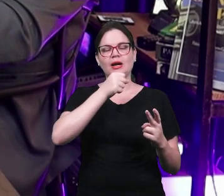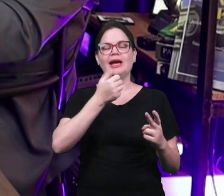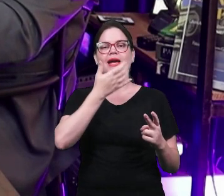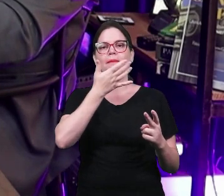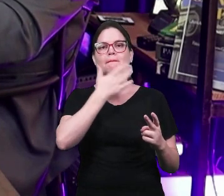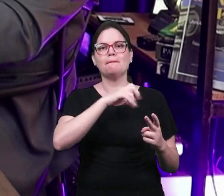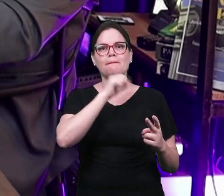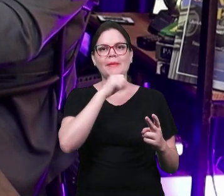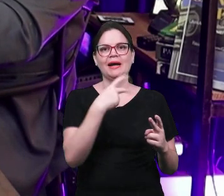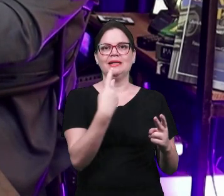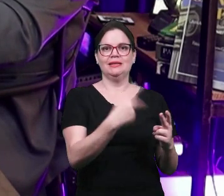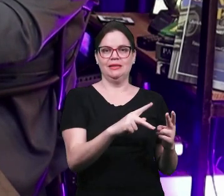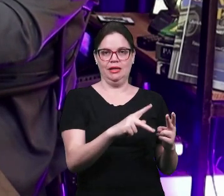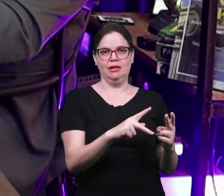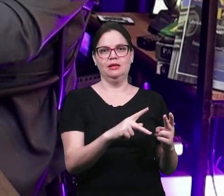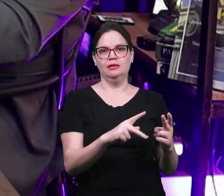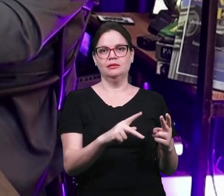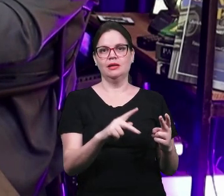Então,